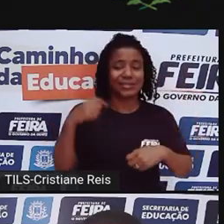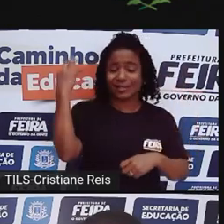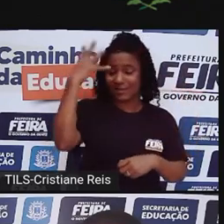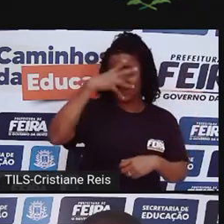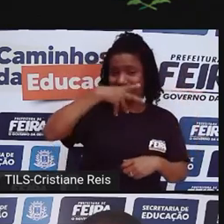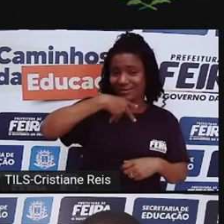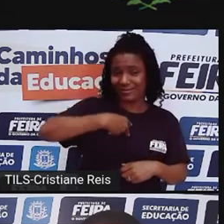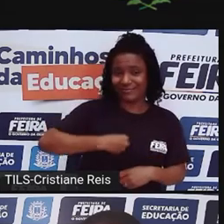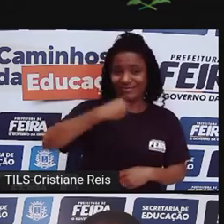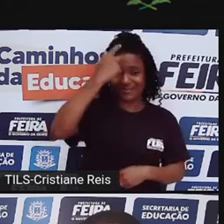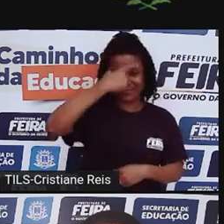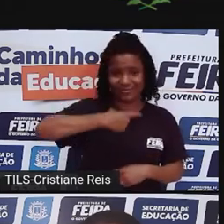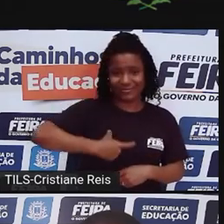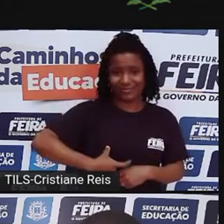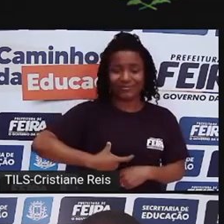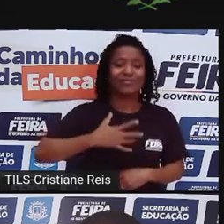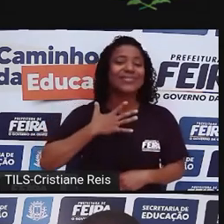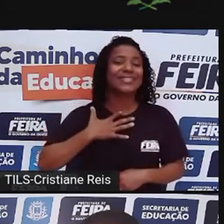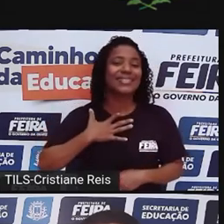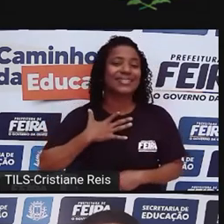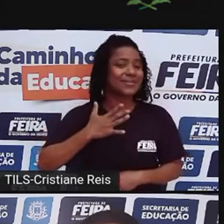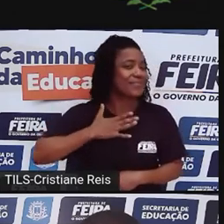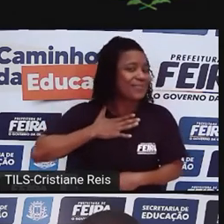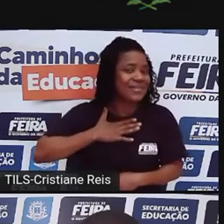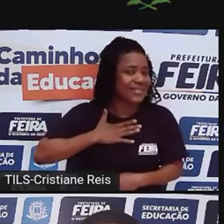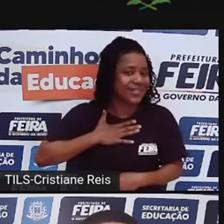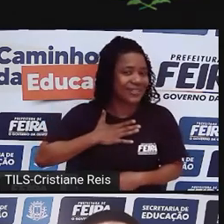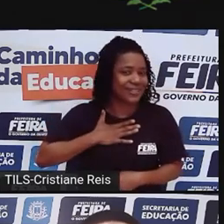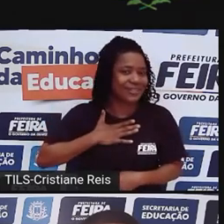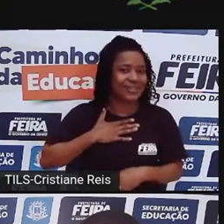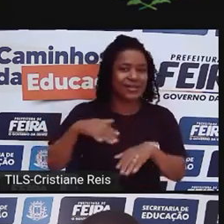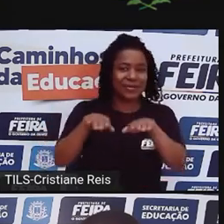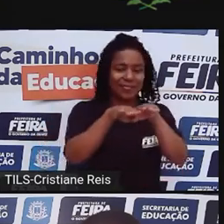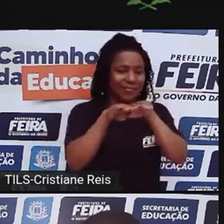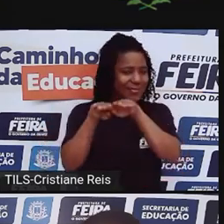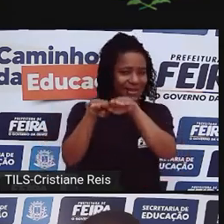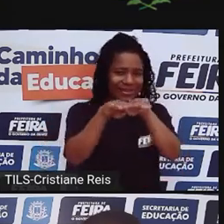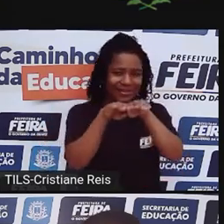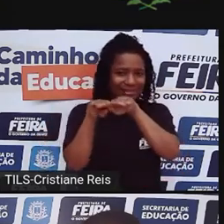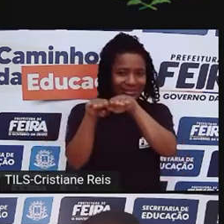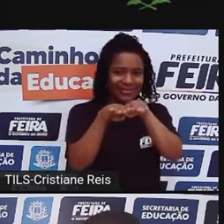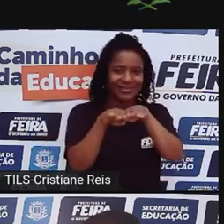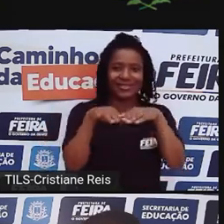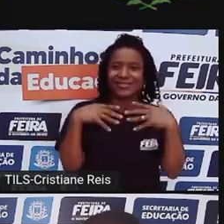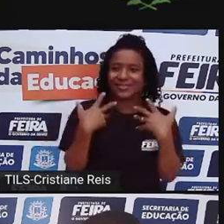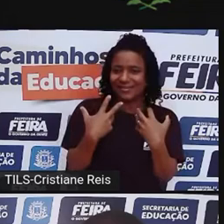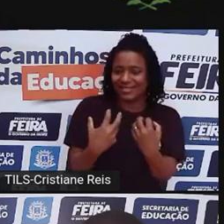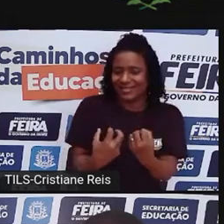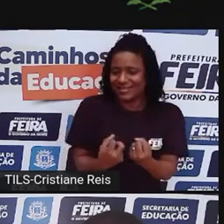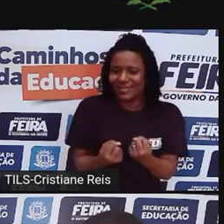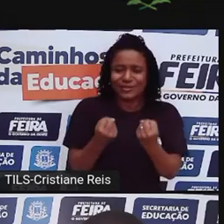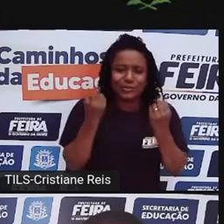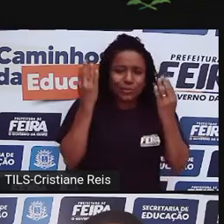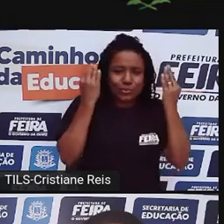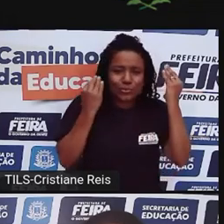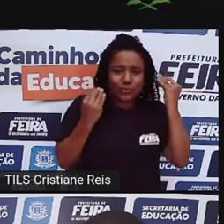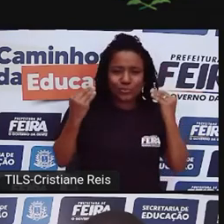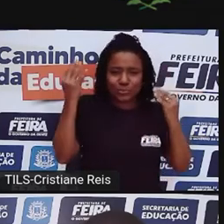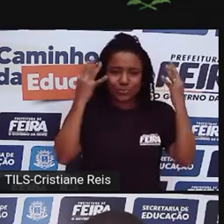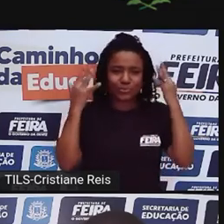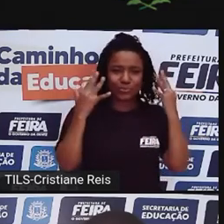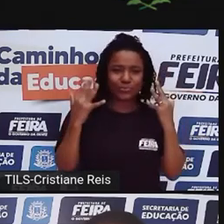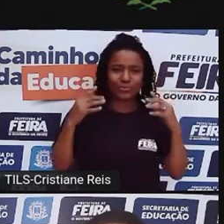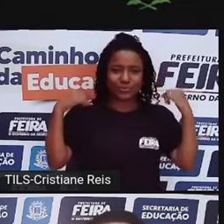da maneira que você quiser. Então, não se prenda a padrões. Aceite sua textura, sua